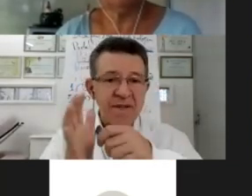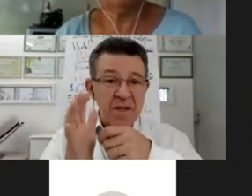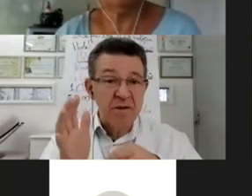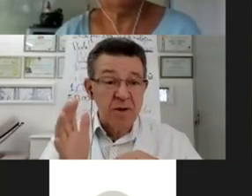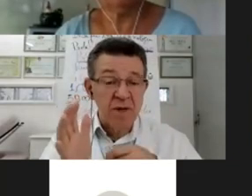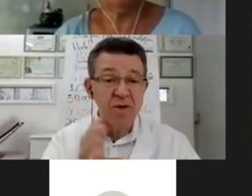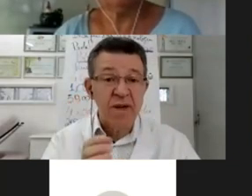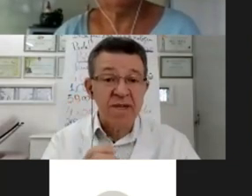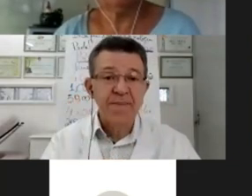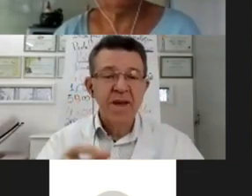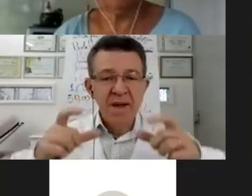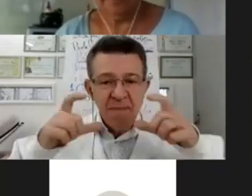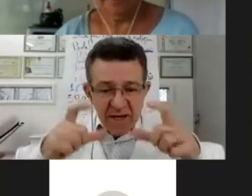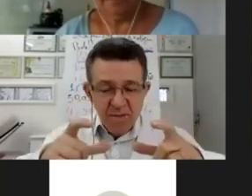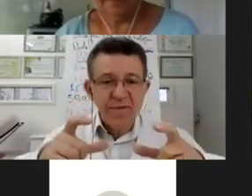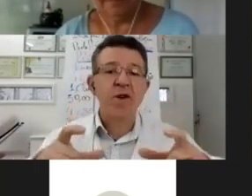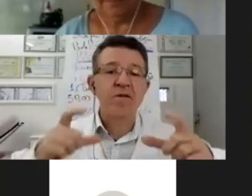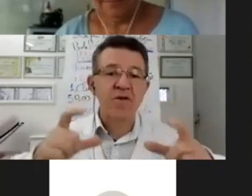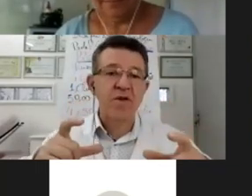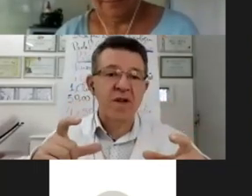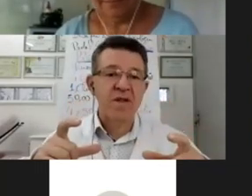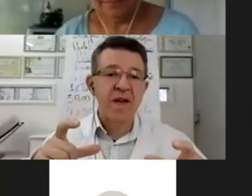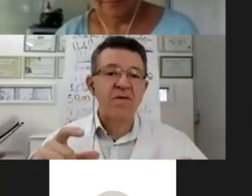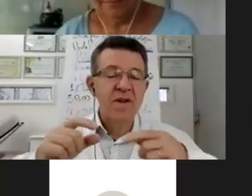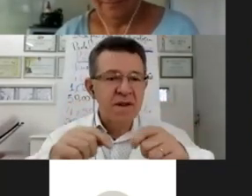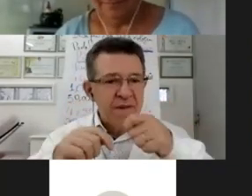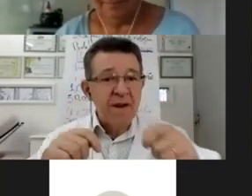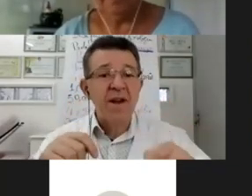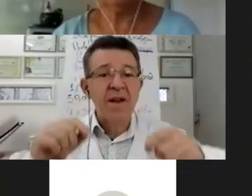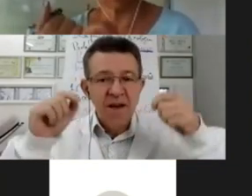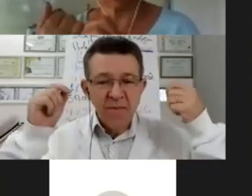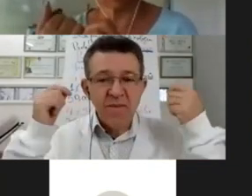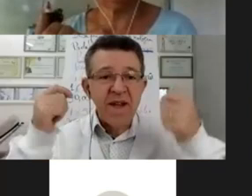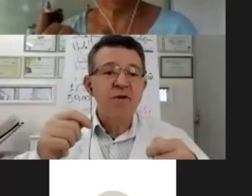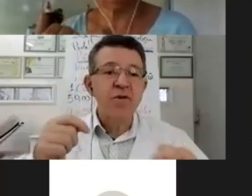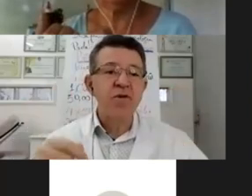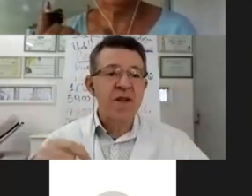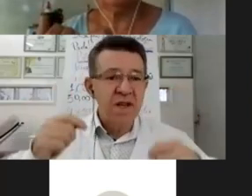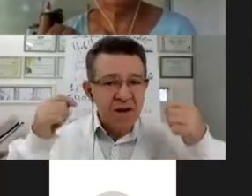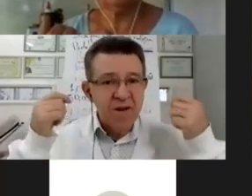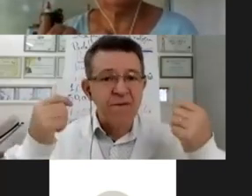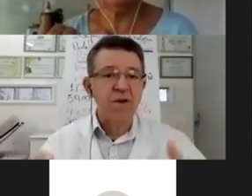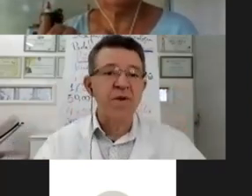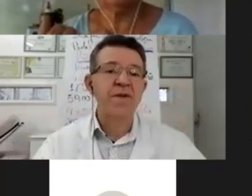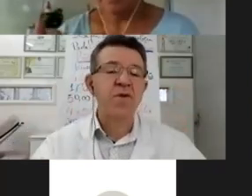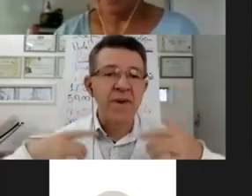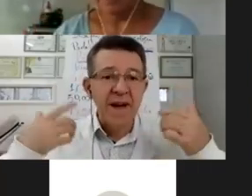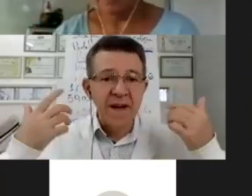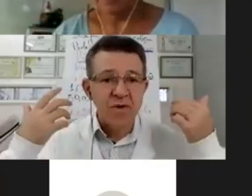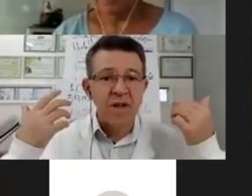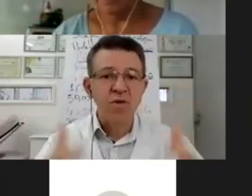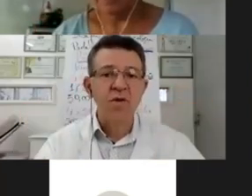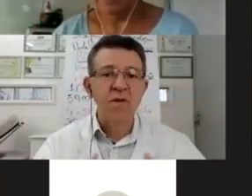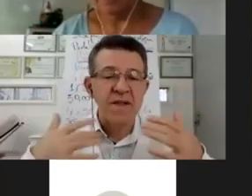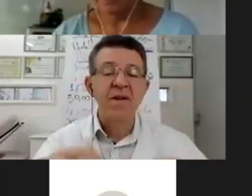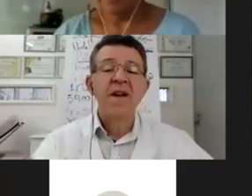sabe? Quem fez as anotações, bate uma foto da sua anotação e fala, olha, primeira consultoria que eu fiz com o professor